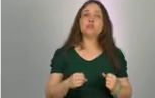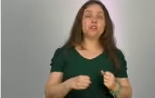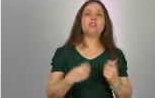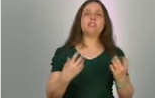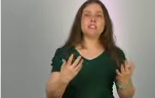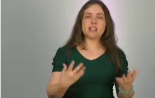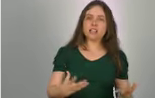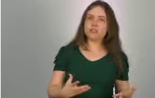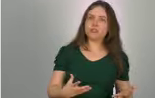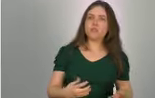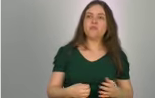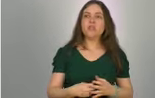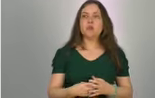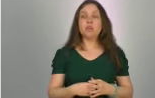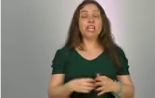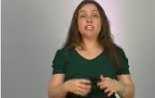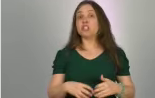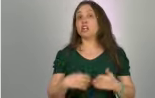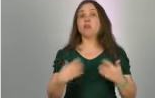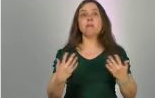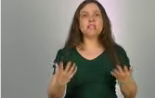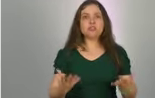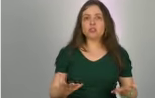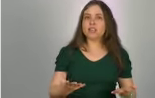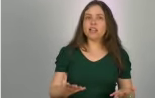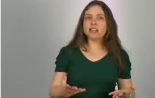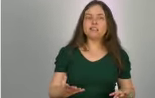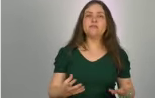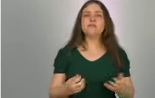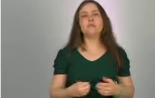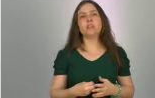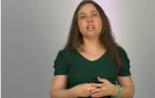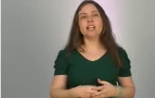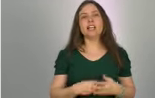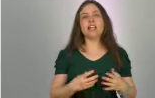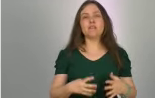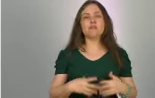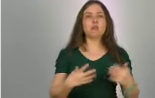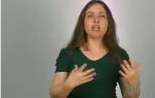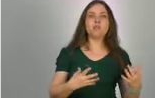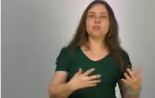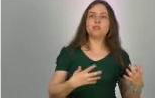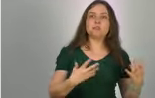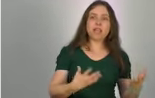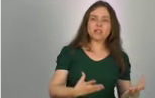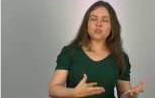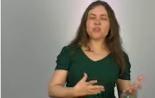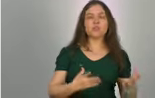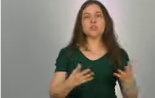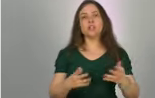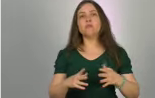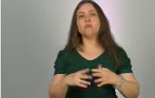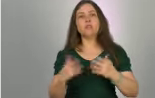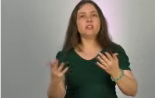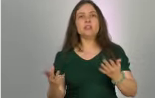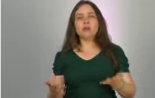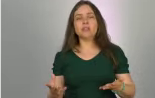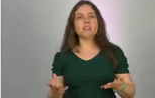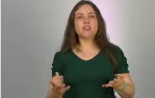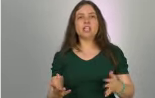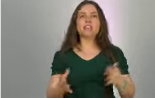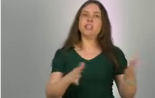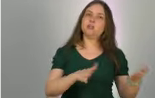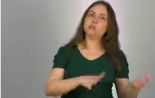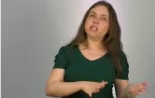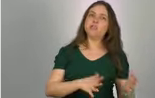único em toda a universidade porque ela já não é mais editada a ela era em formato impresso e hoje não